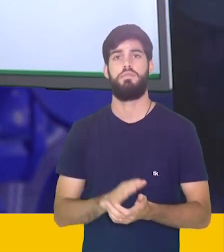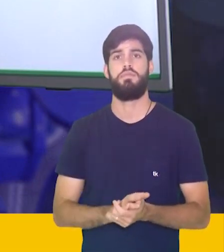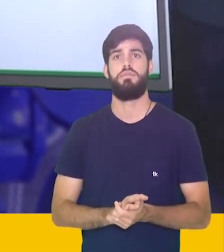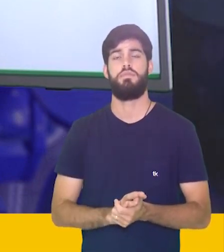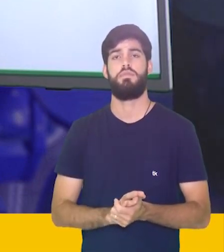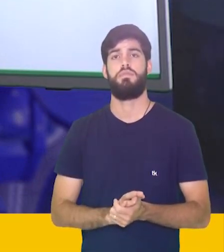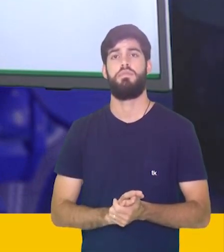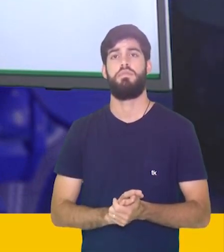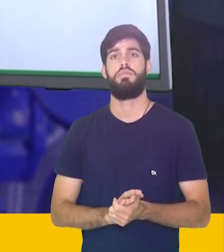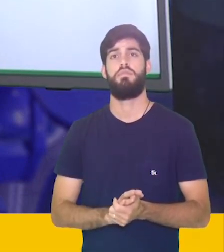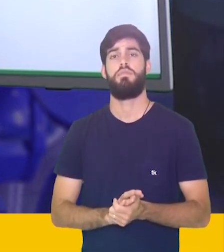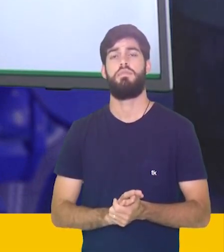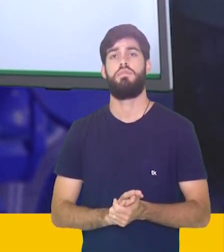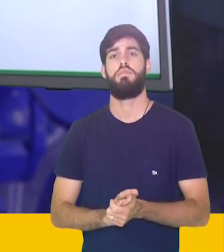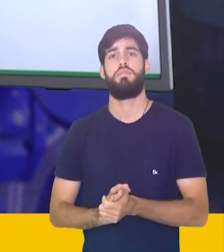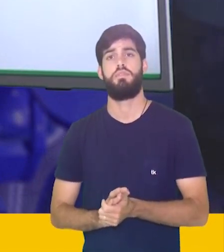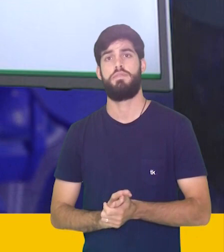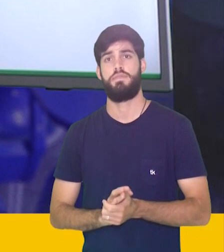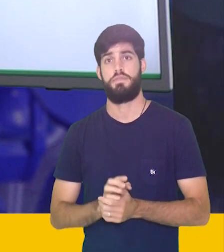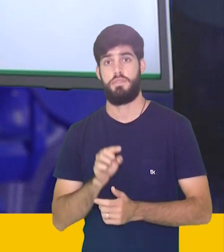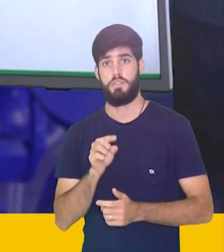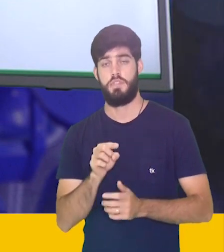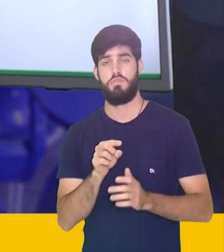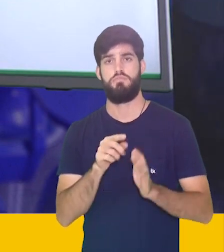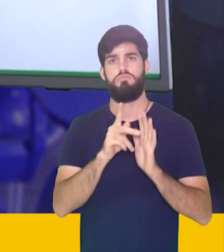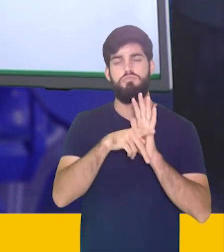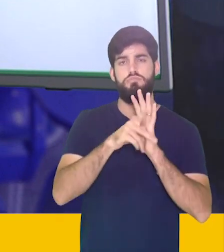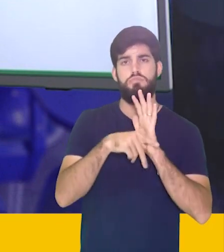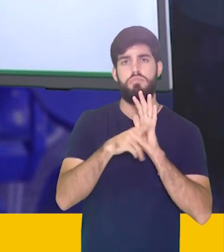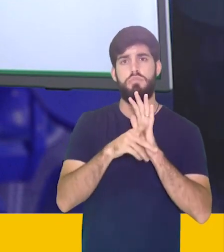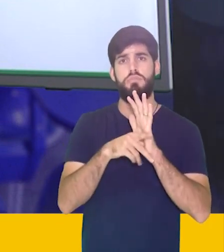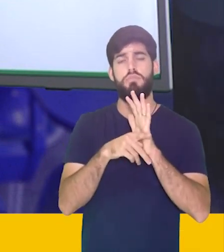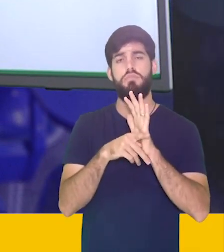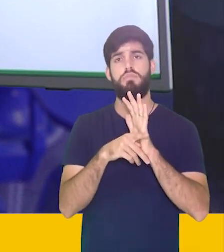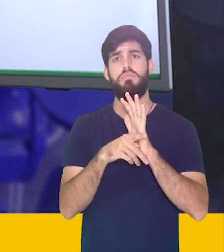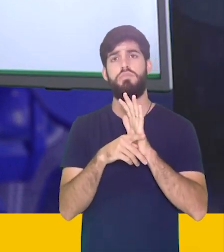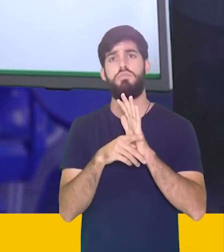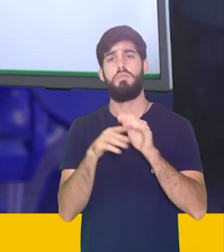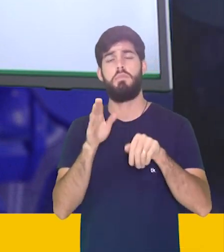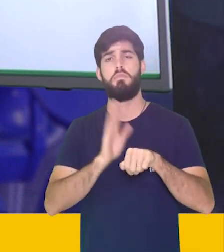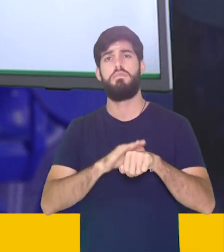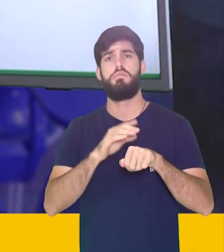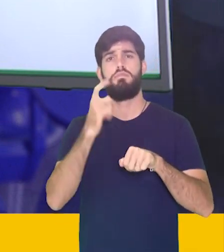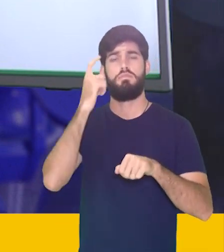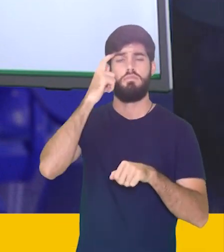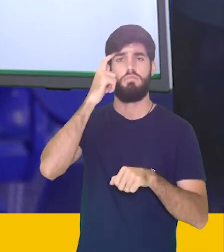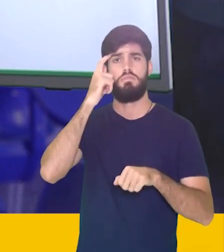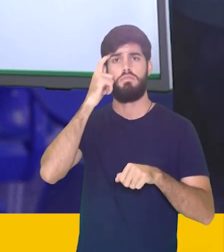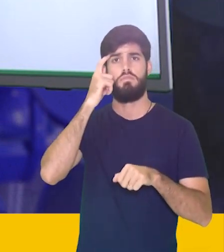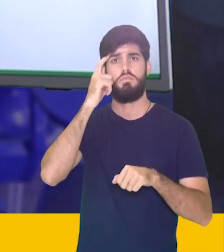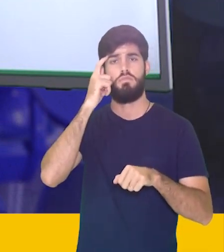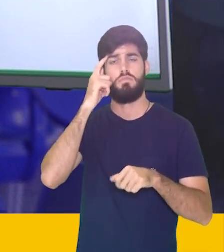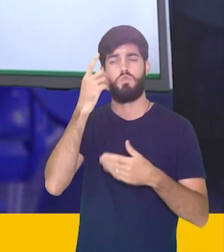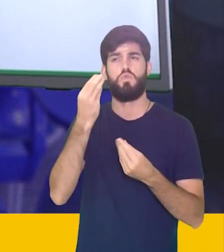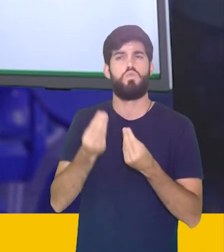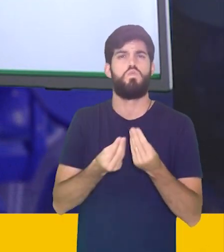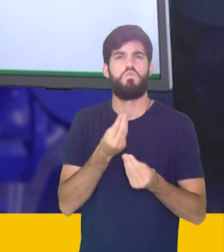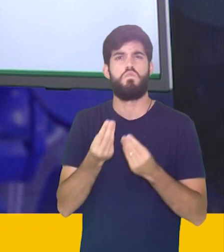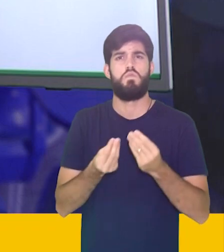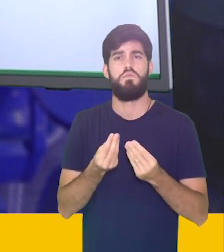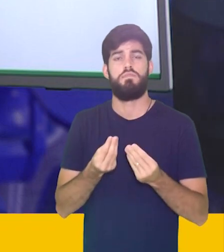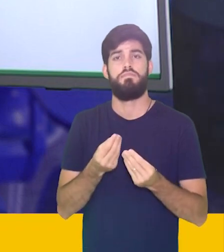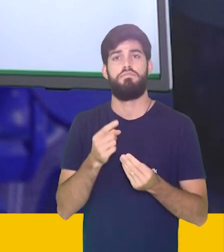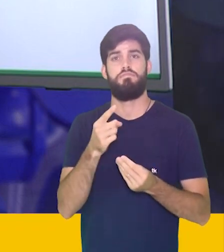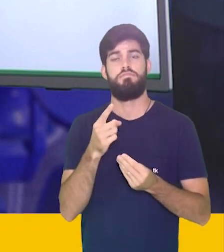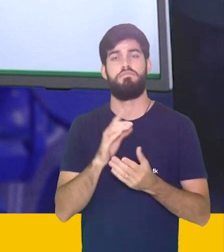religioso. Então, essa proposta de atividade ela foi mais pensada como um desafio para